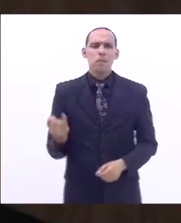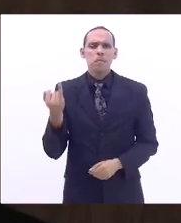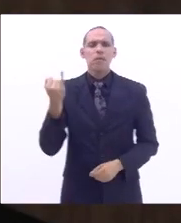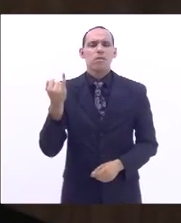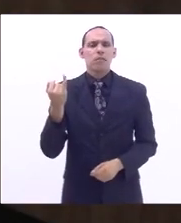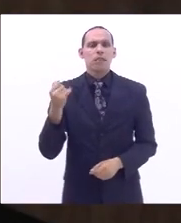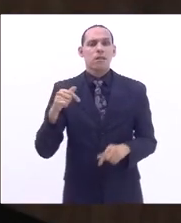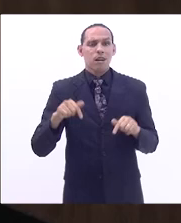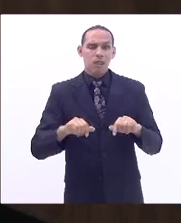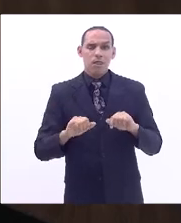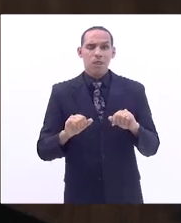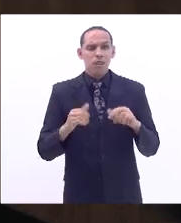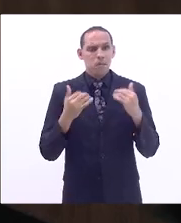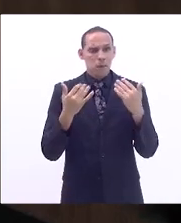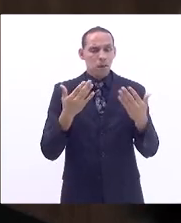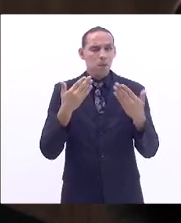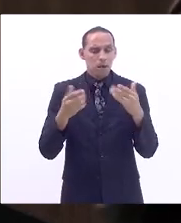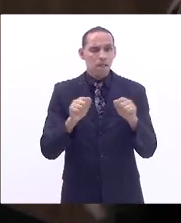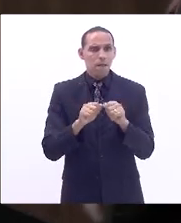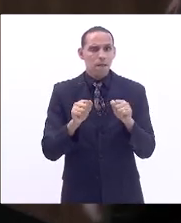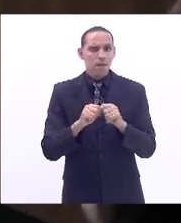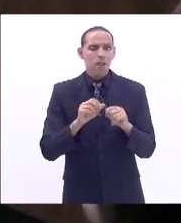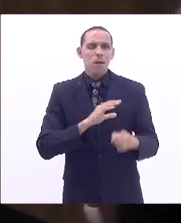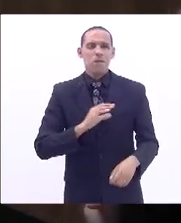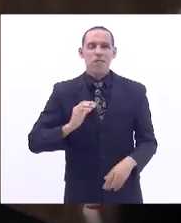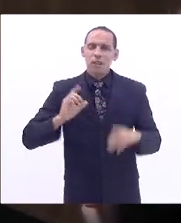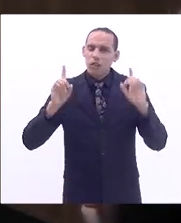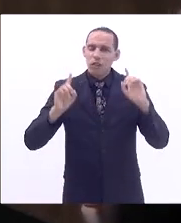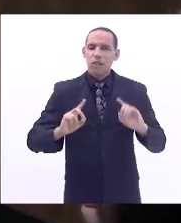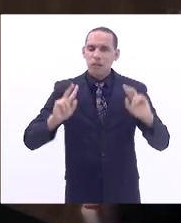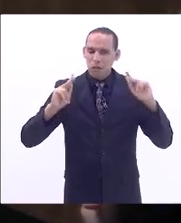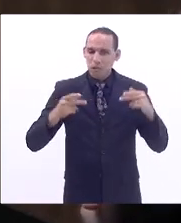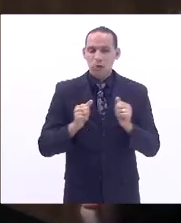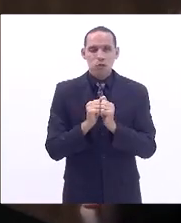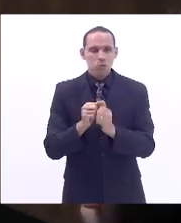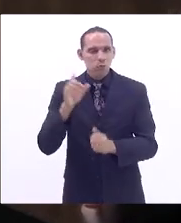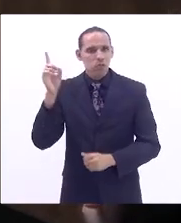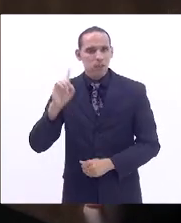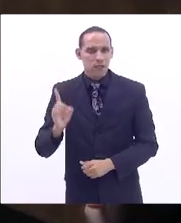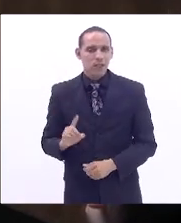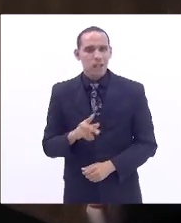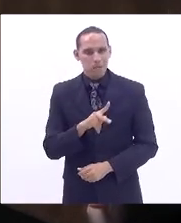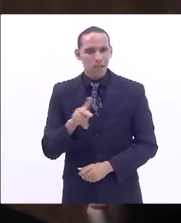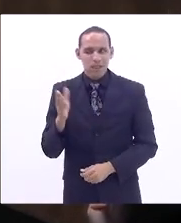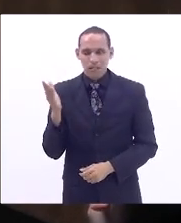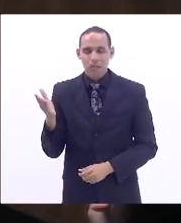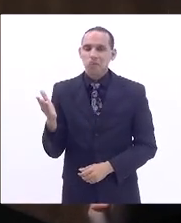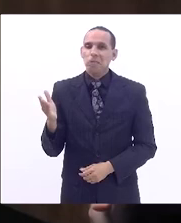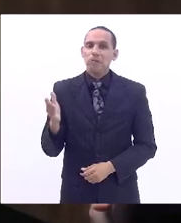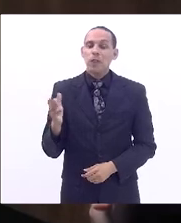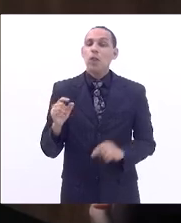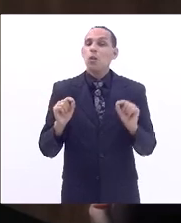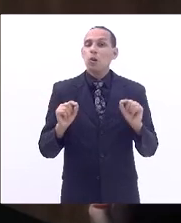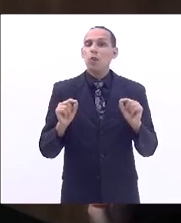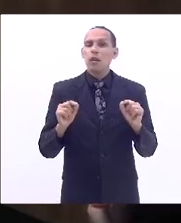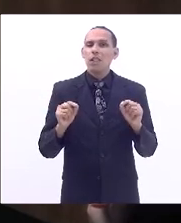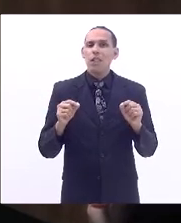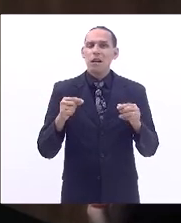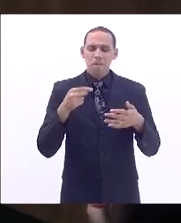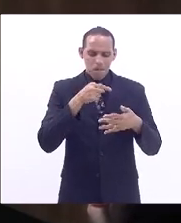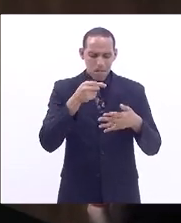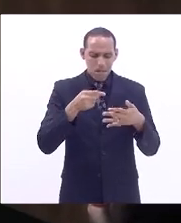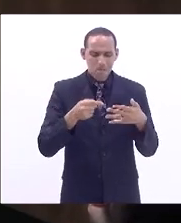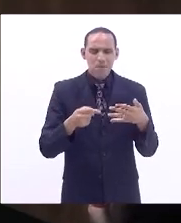da Assembleia audiência pública pela comissão de direitos humanos eu tive presente aquela dali presidiu em função de fatos recorrentes